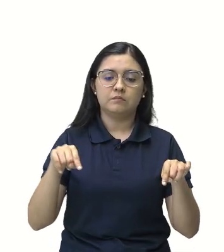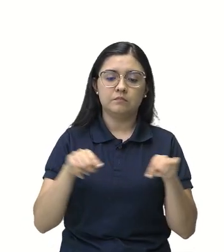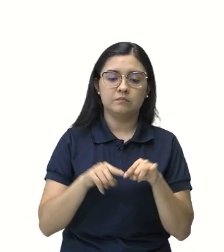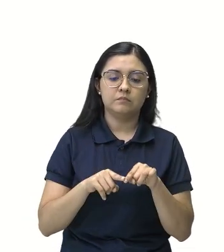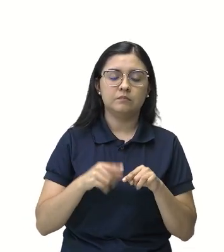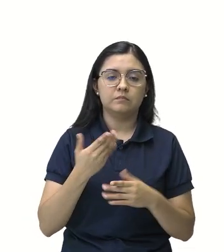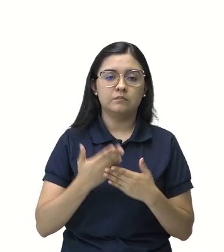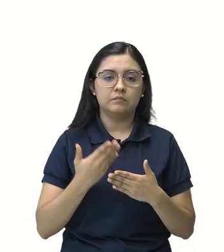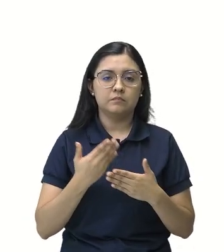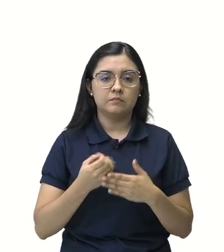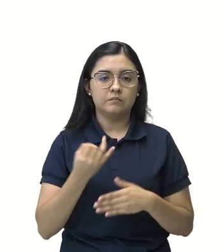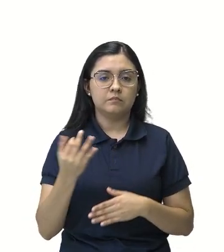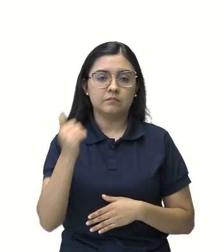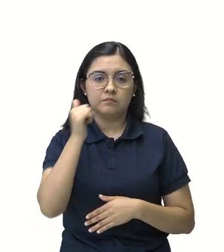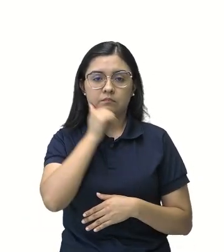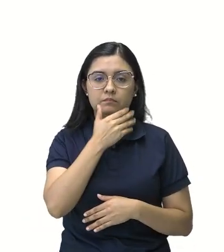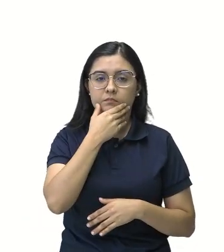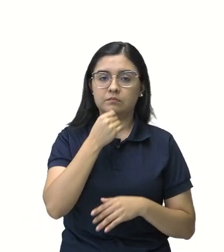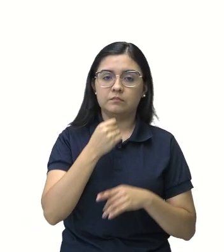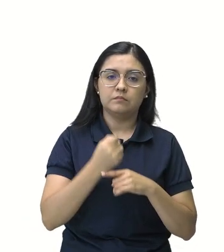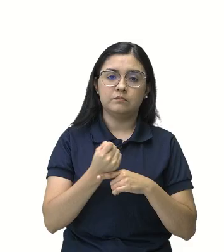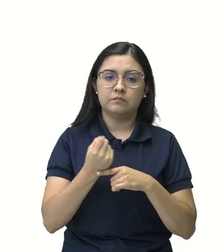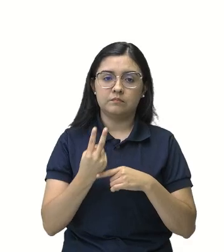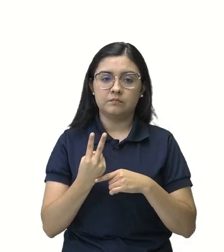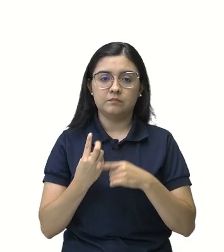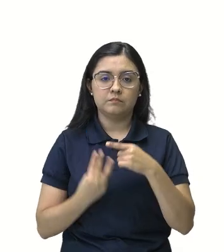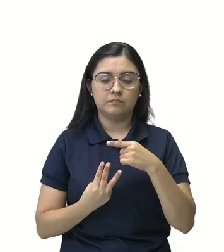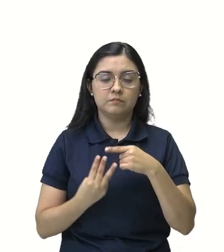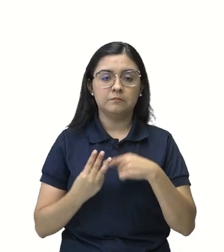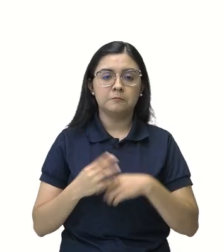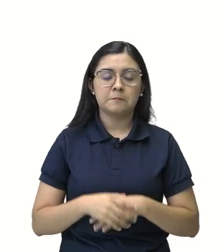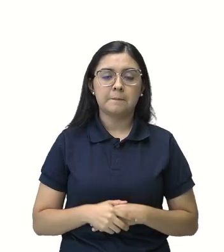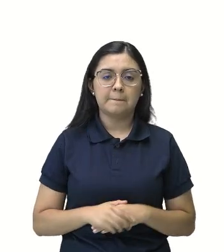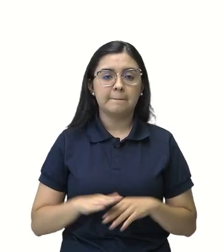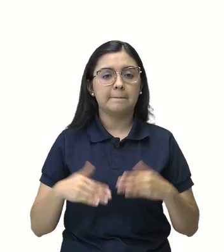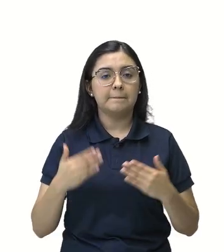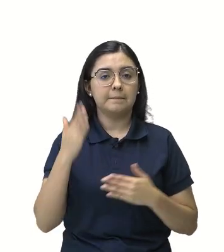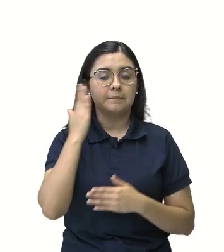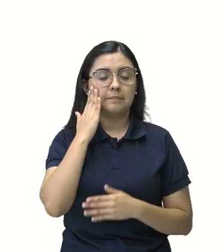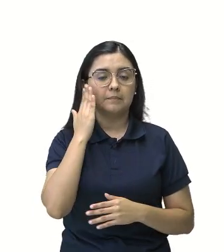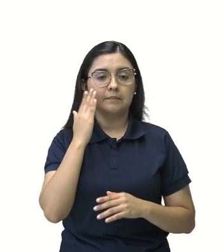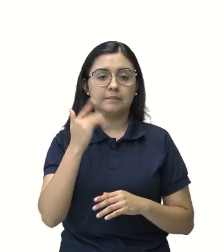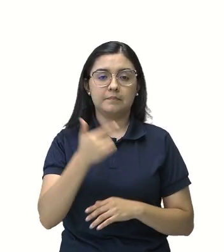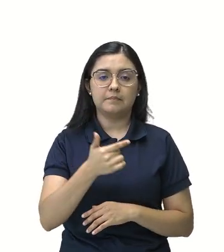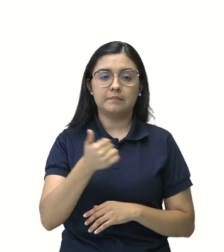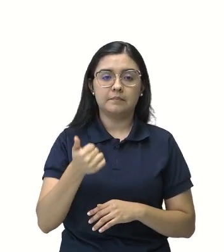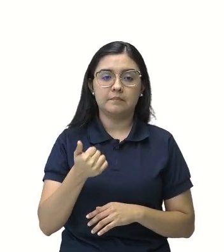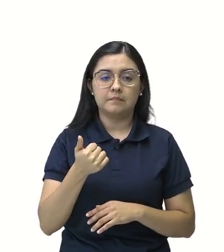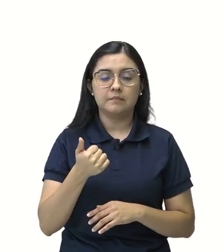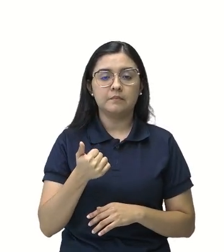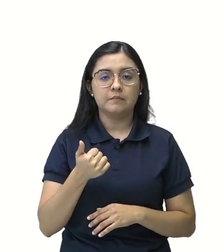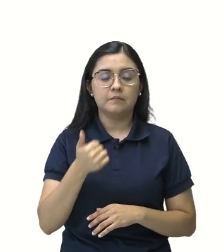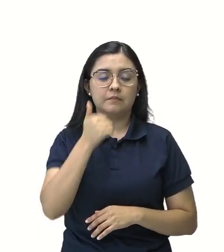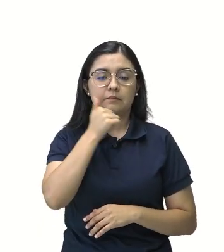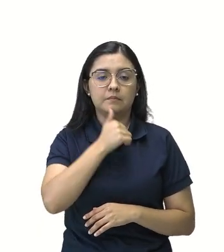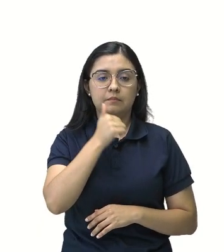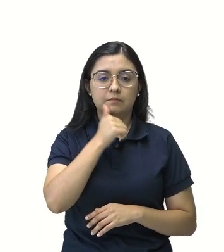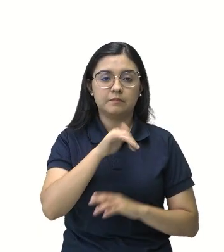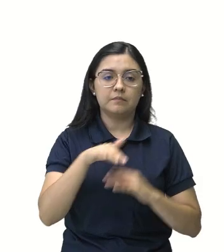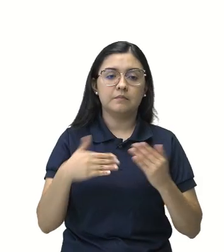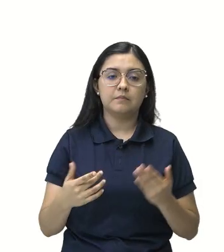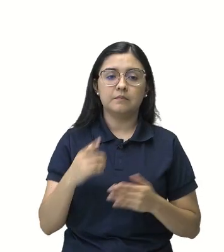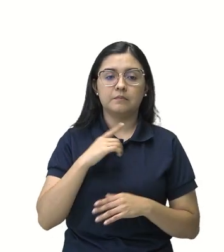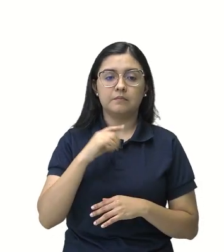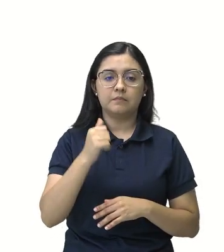número de meninos e meninas numa razão 2:3, e eu sei que são 21 meninas, então eu